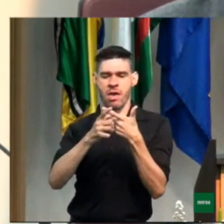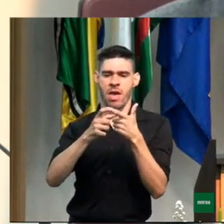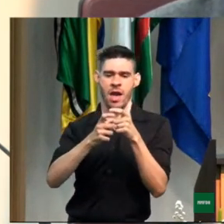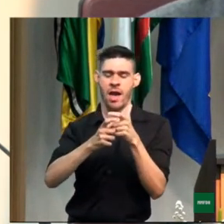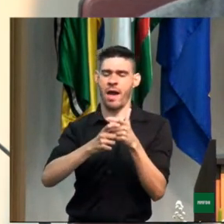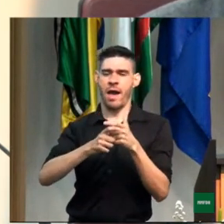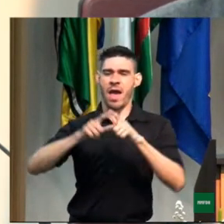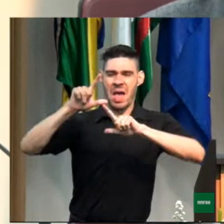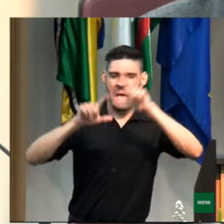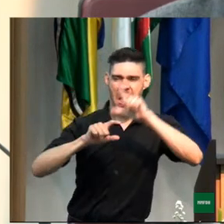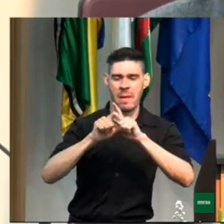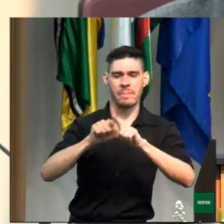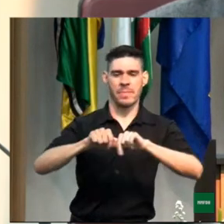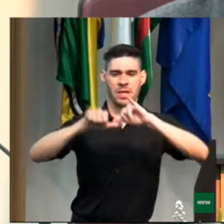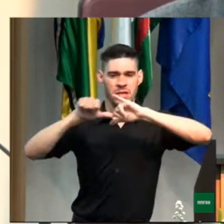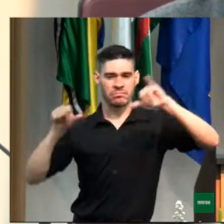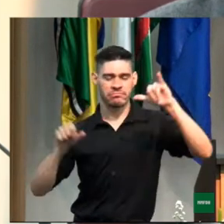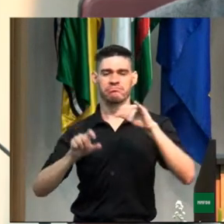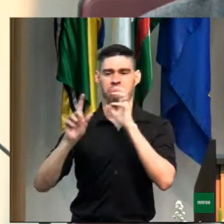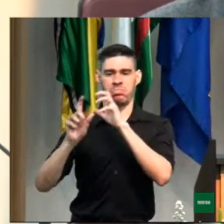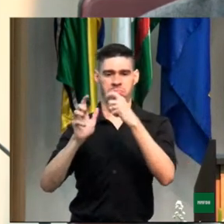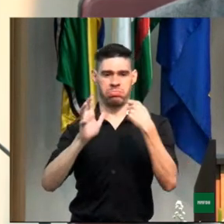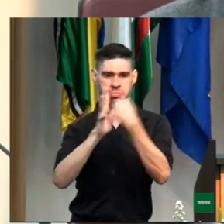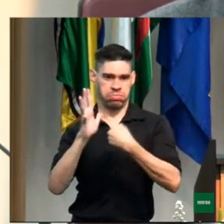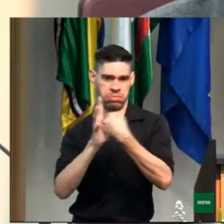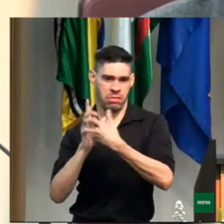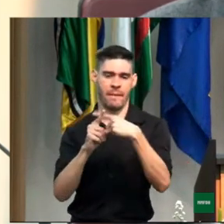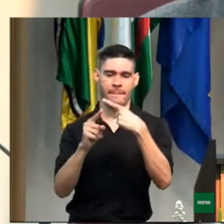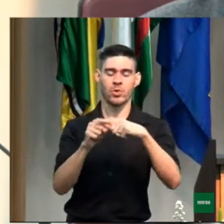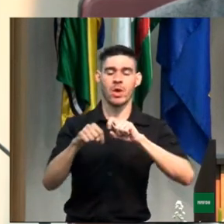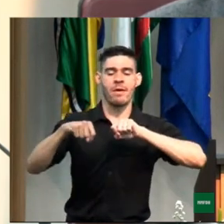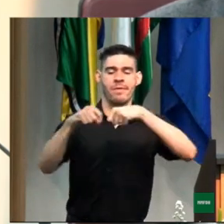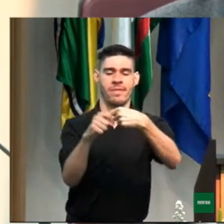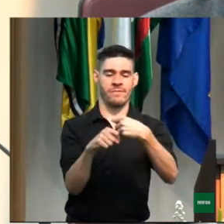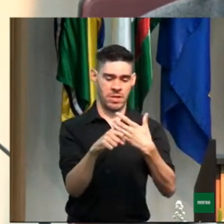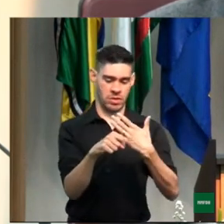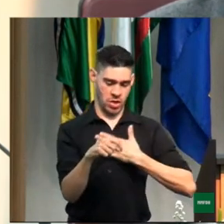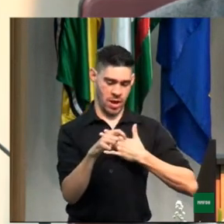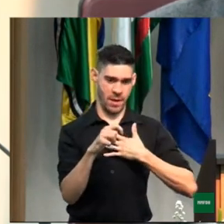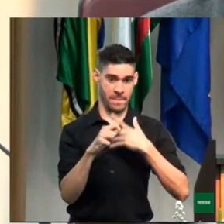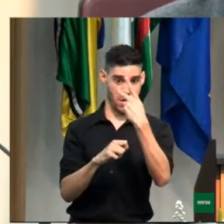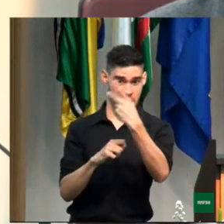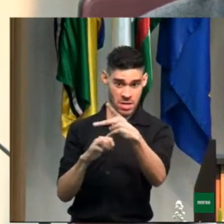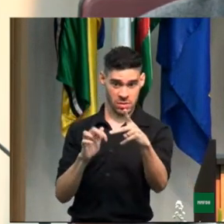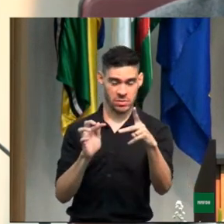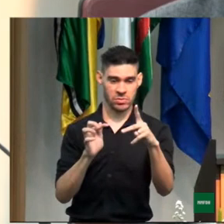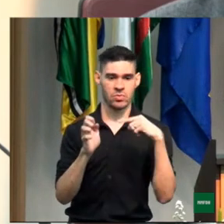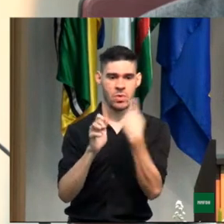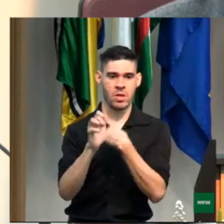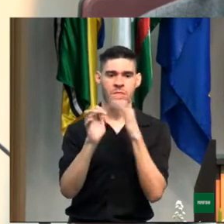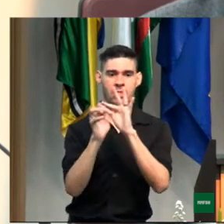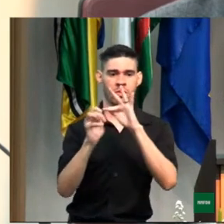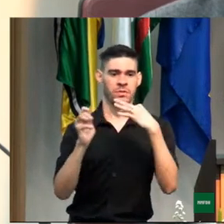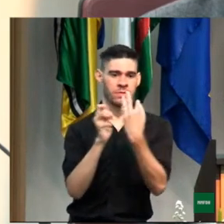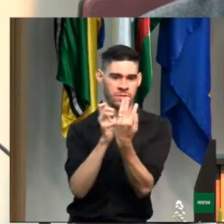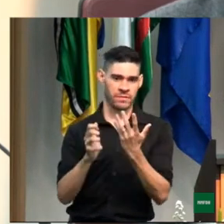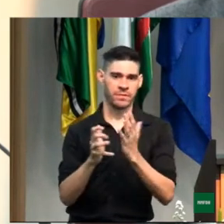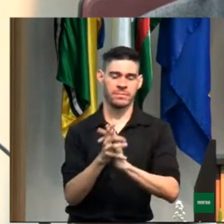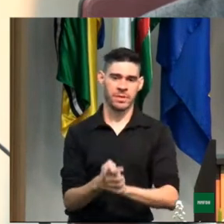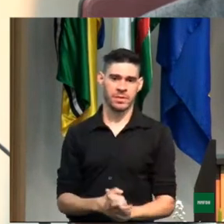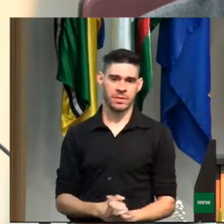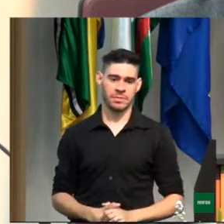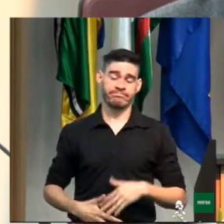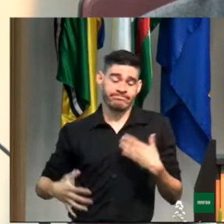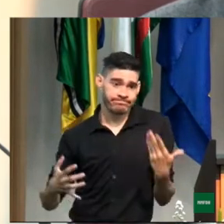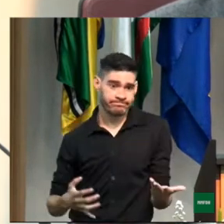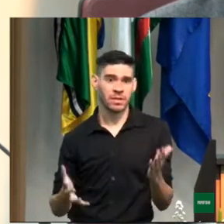Por quê? Porque defende a minha, a tua, a nossa família. Então, só